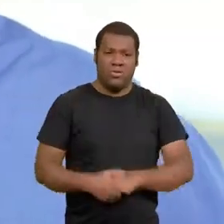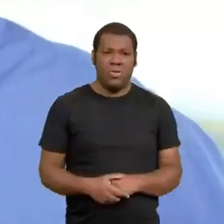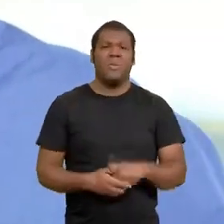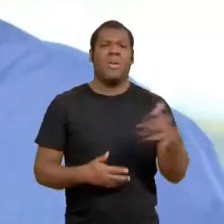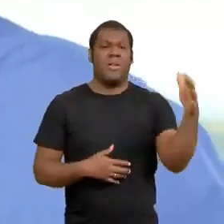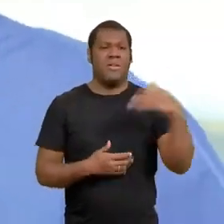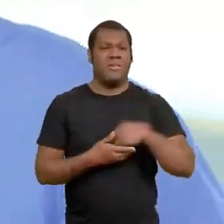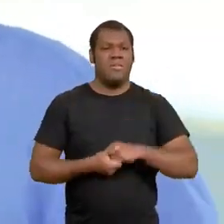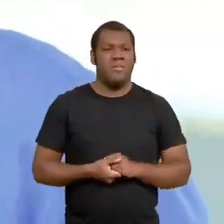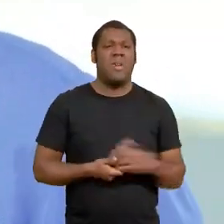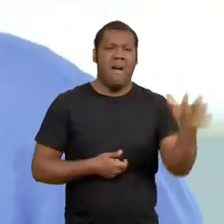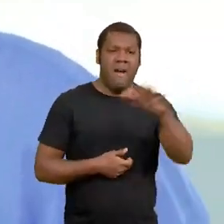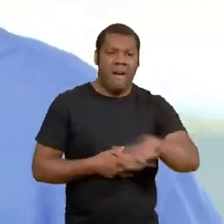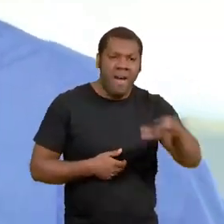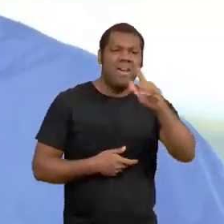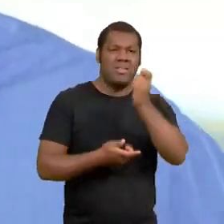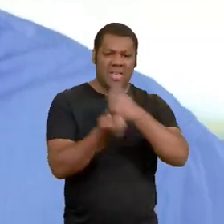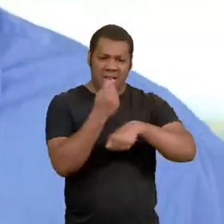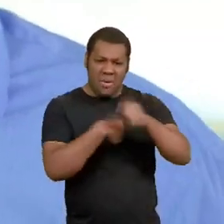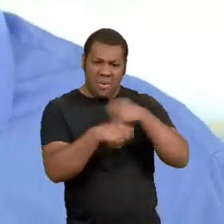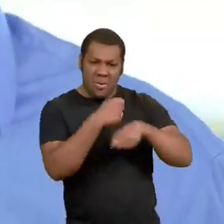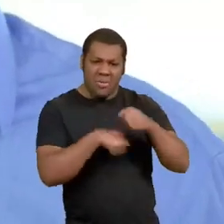sabe, diferenciada, terceiro setor,